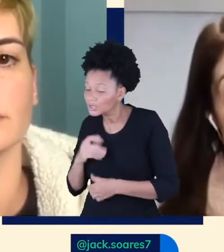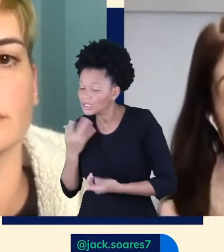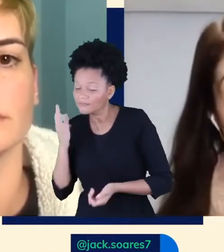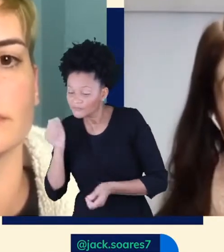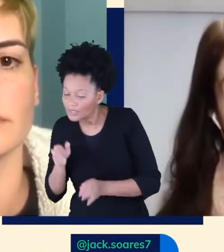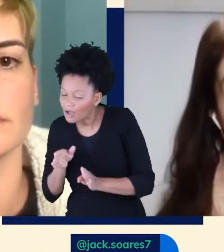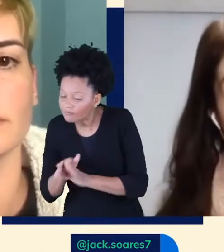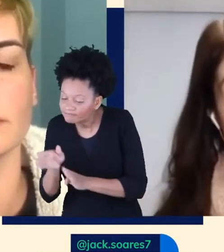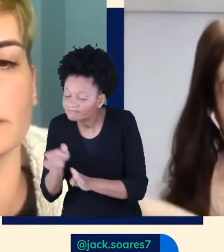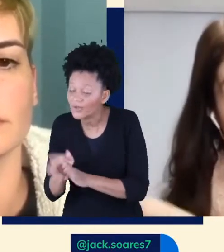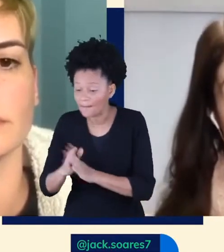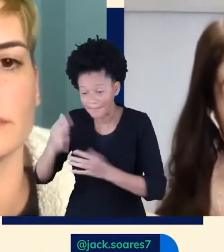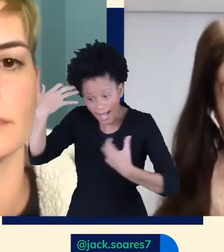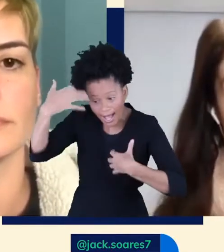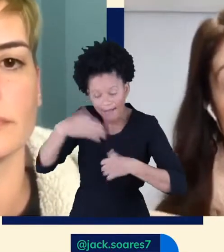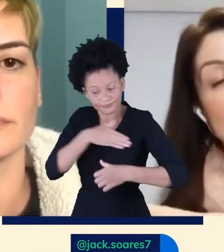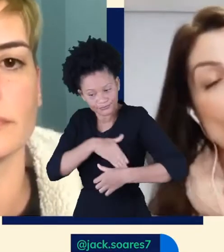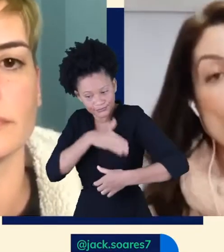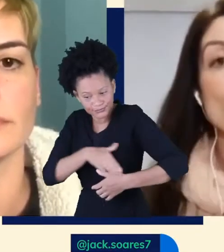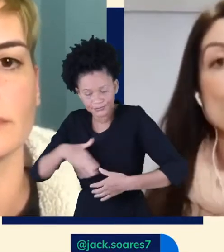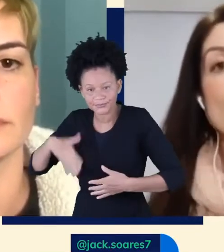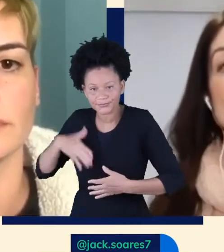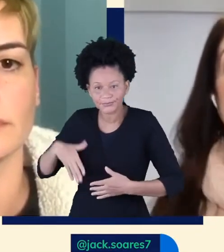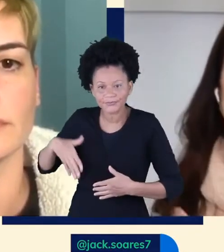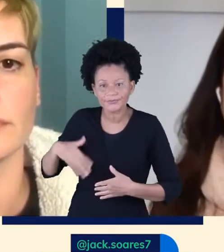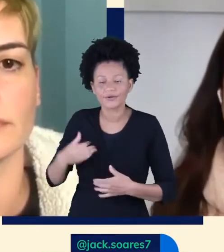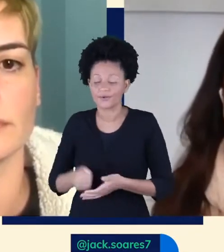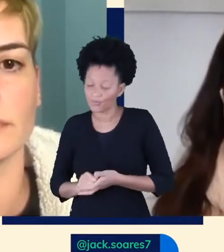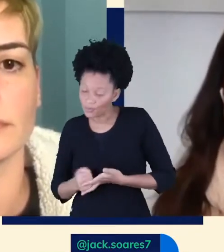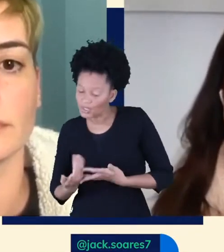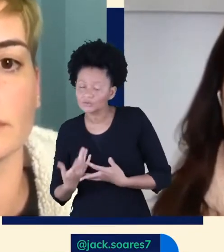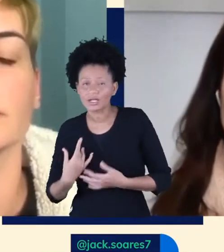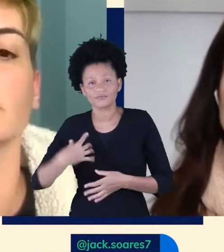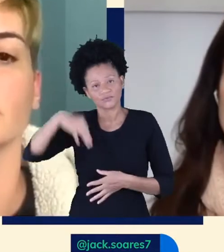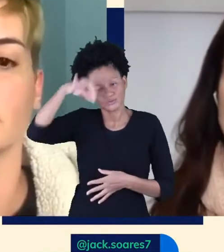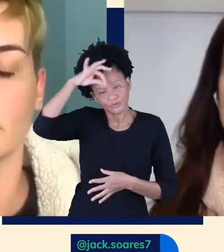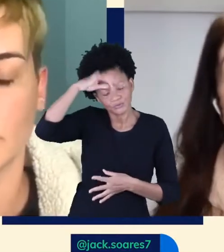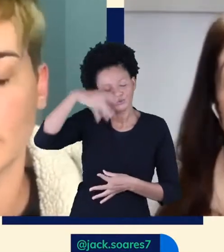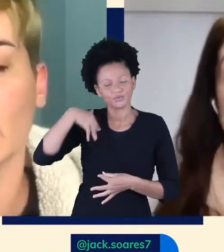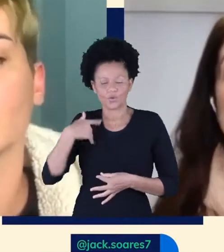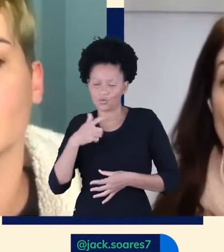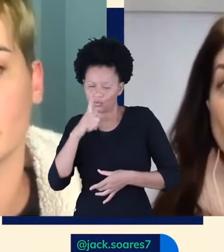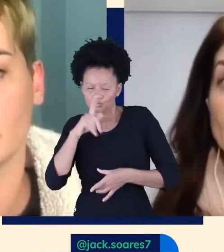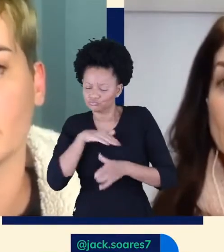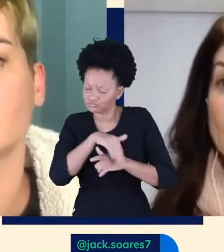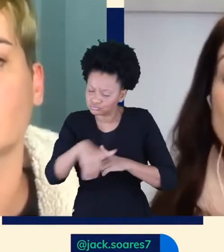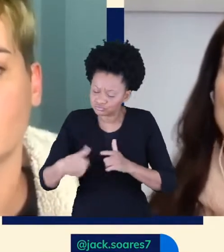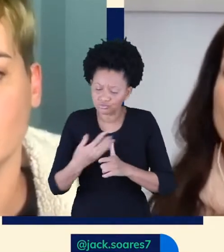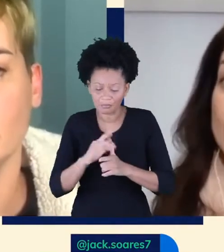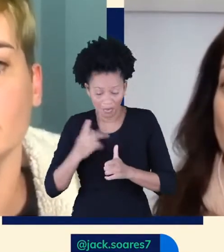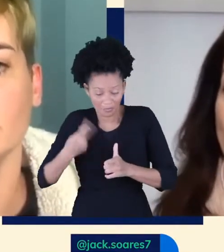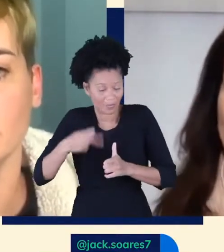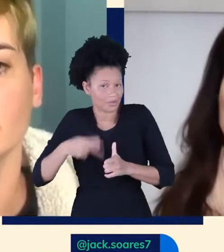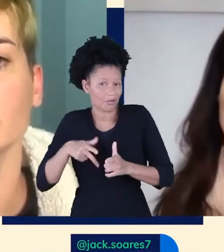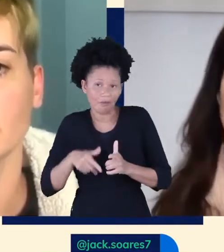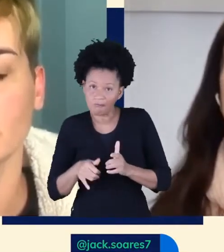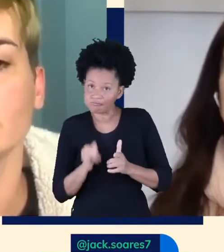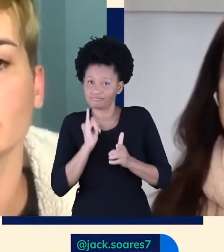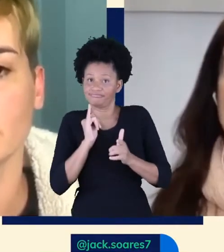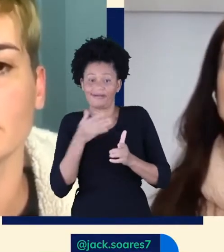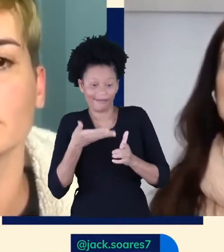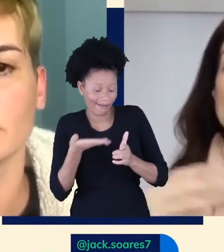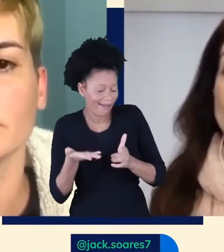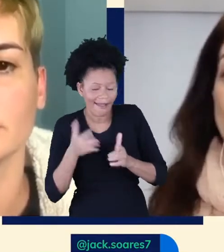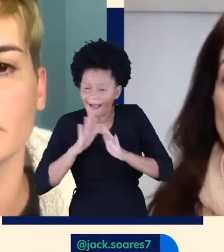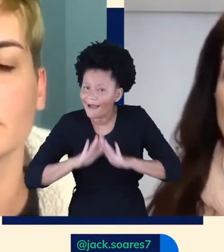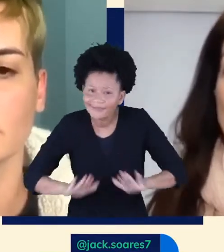quando lava o órgão genital tem essas reações, tá? E é importante explicar para a criança, olha, é assim mesmo,